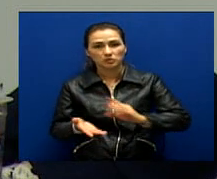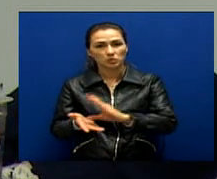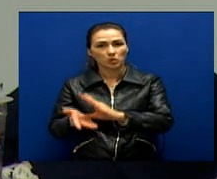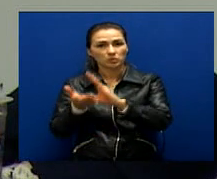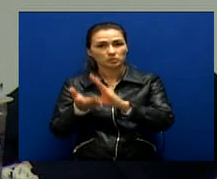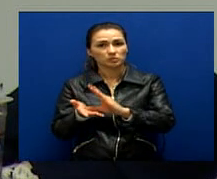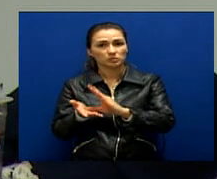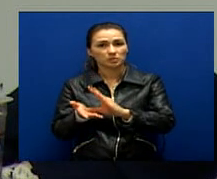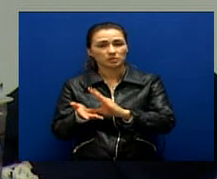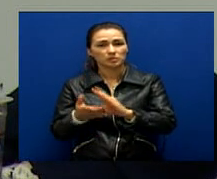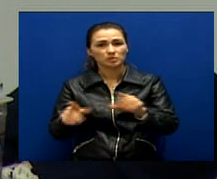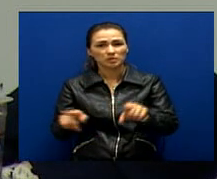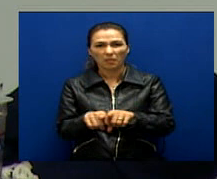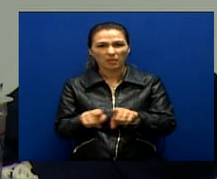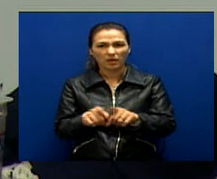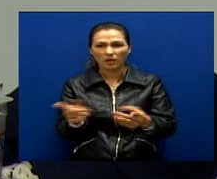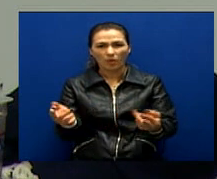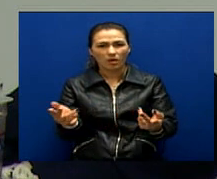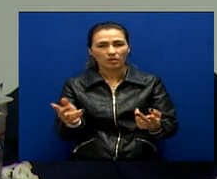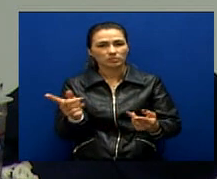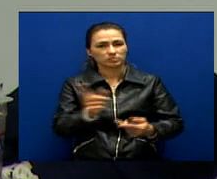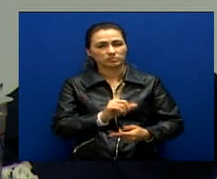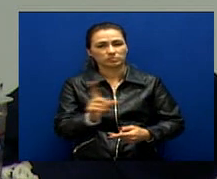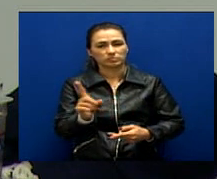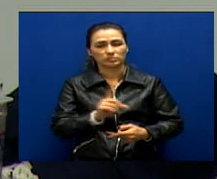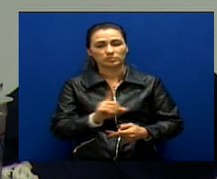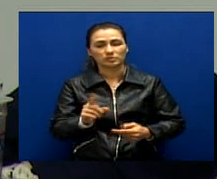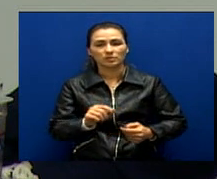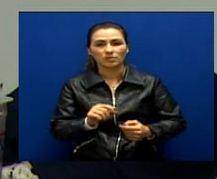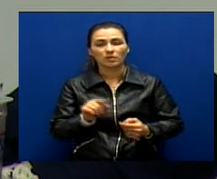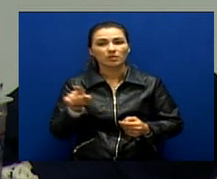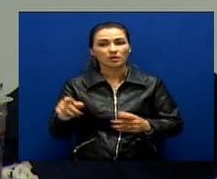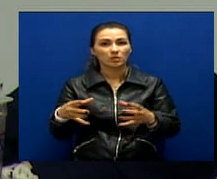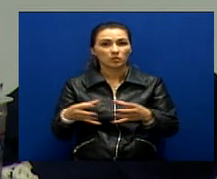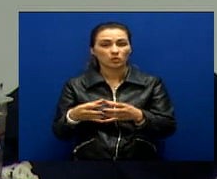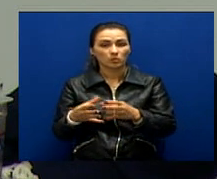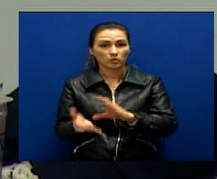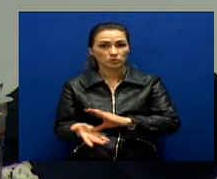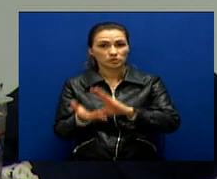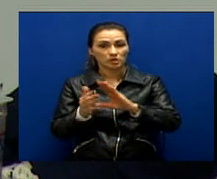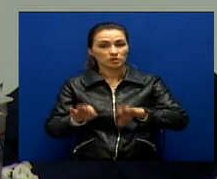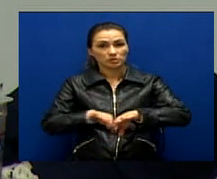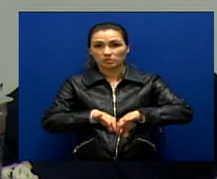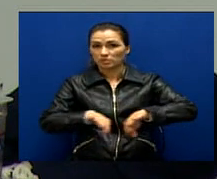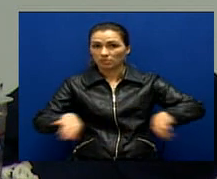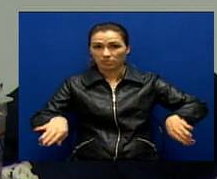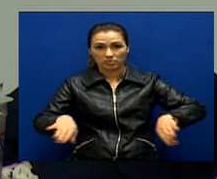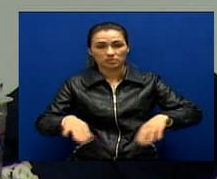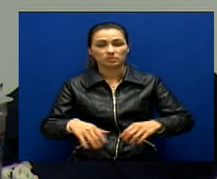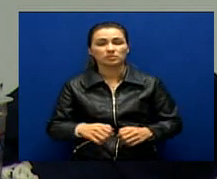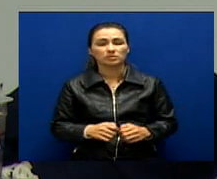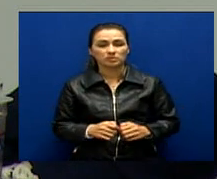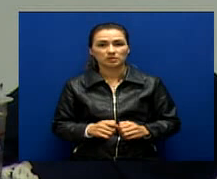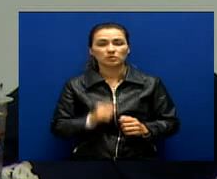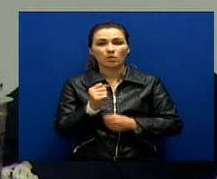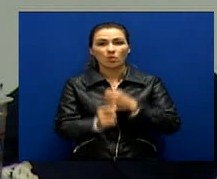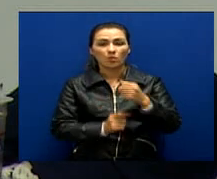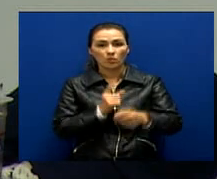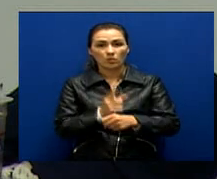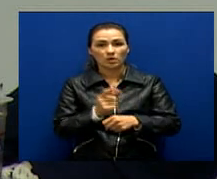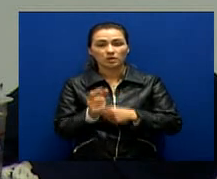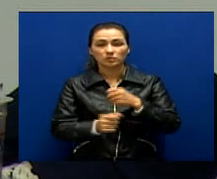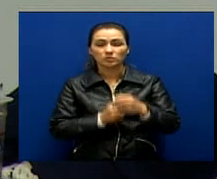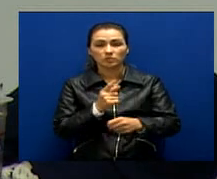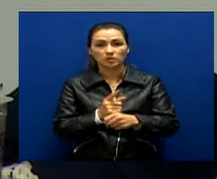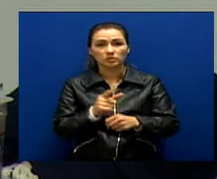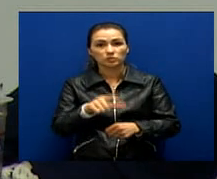seja eleito entre os conselheiros e que isso seja a cada ano reavaliado se permanece ou que têm uma nova eleição da